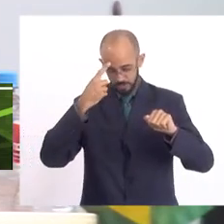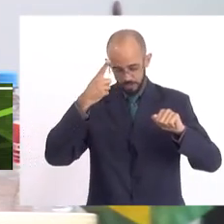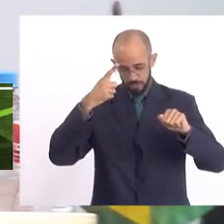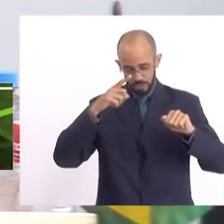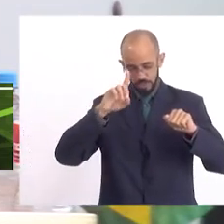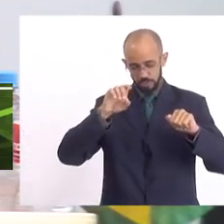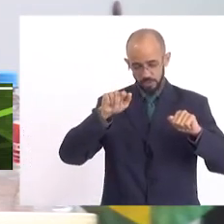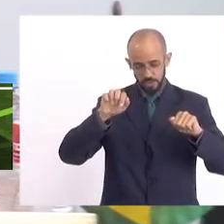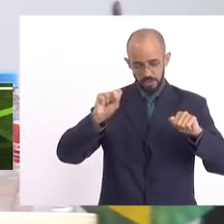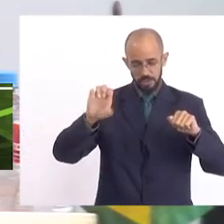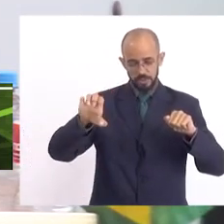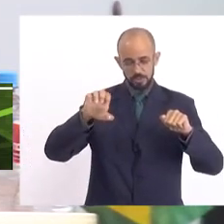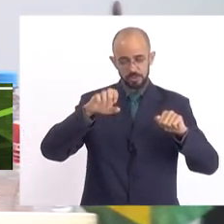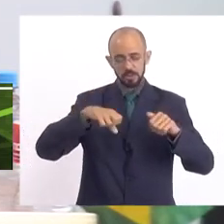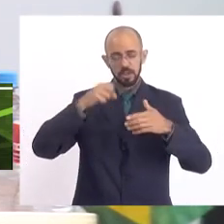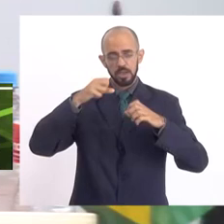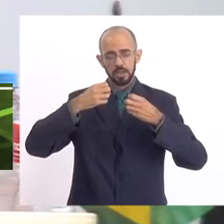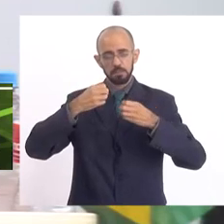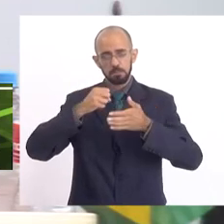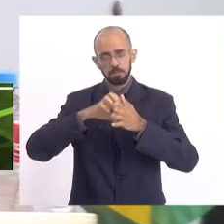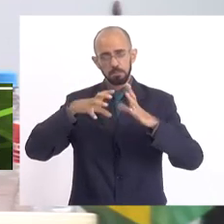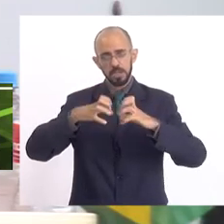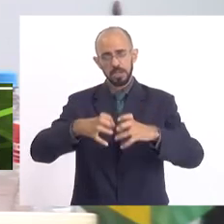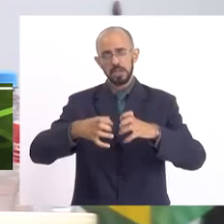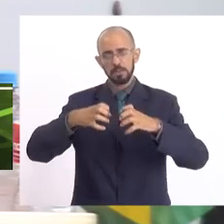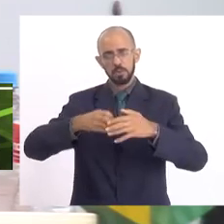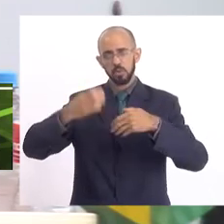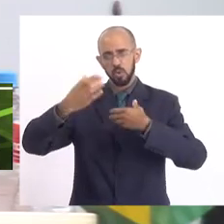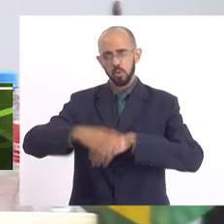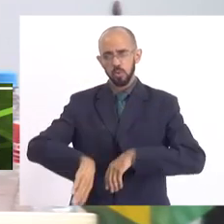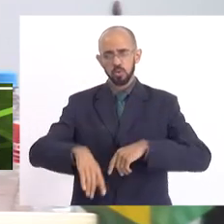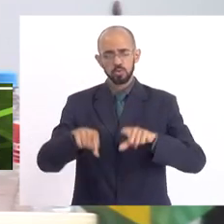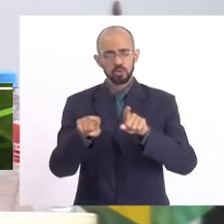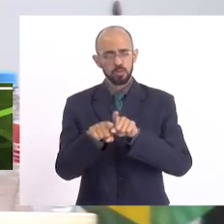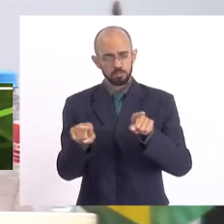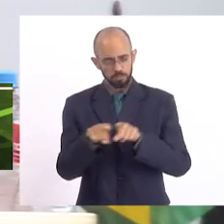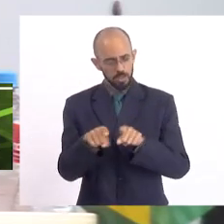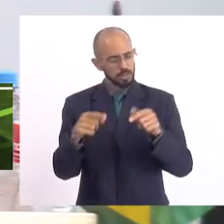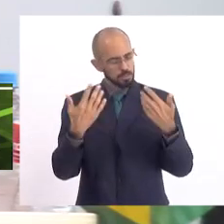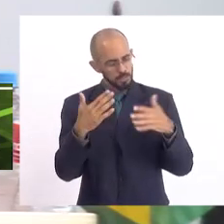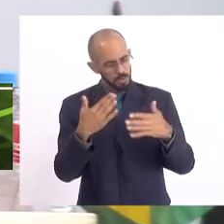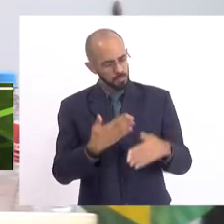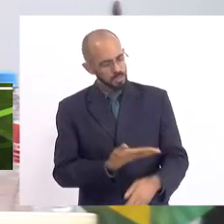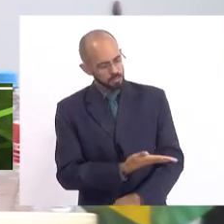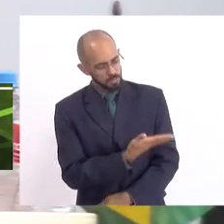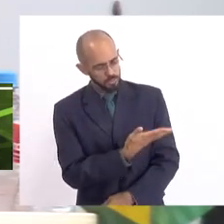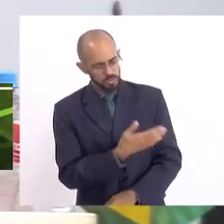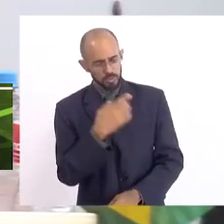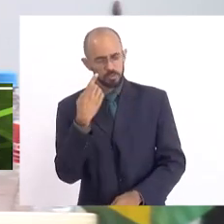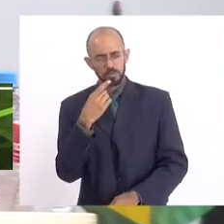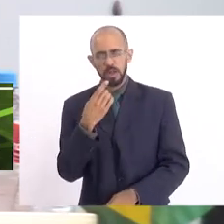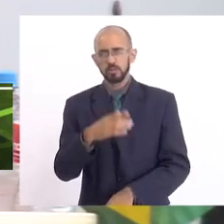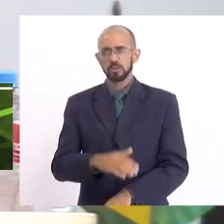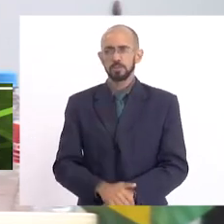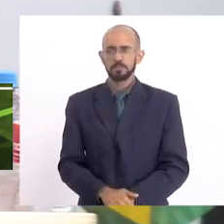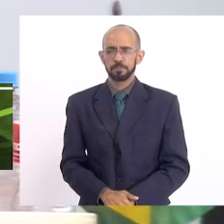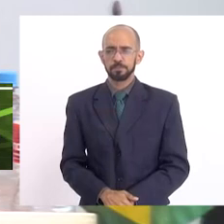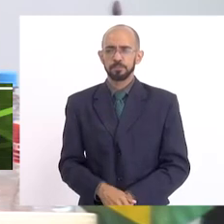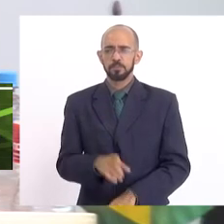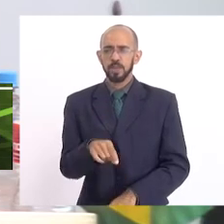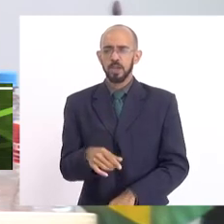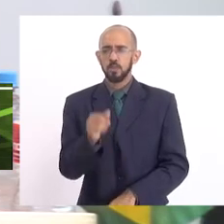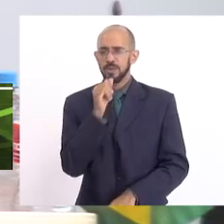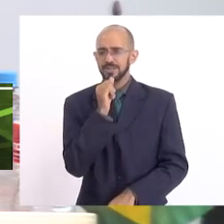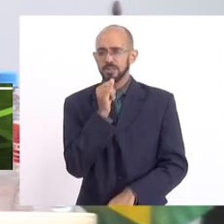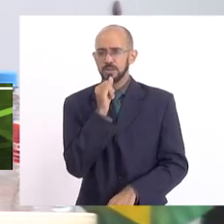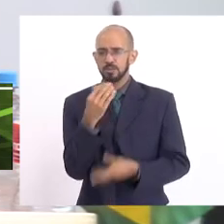concurso, briga pelas melhores condições da carreira. Então, te parabenizar, meu irmão, e dizer que fica aqui um grande exemplo do